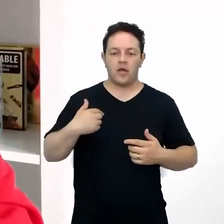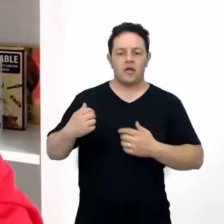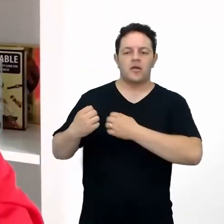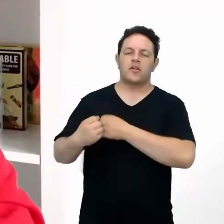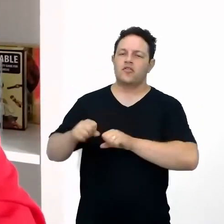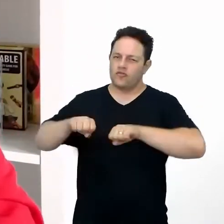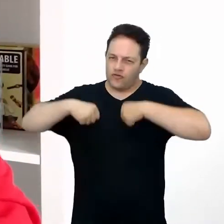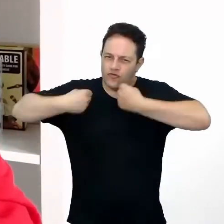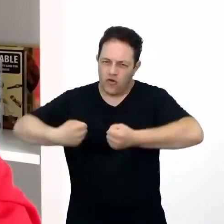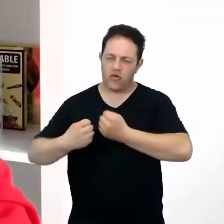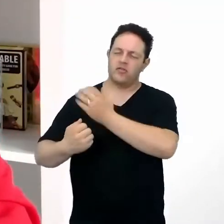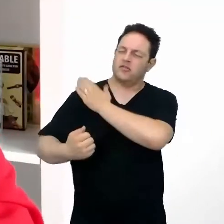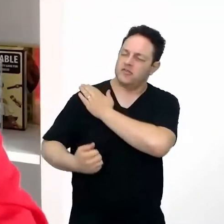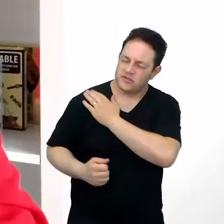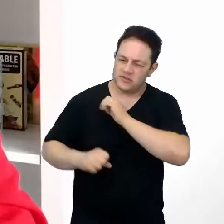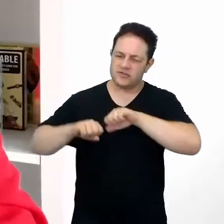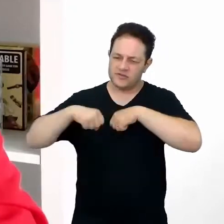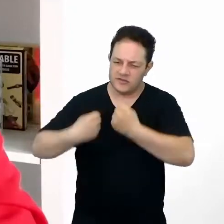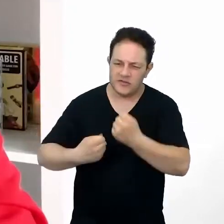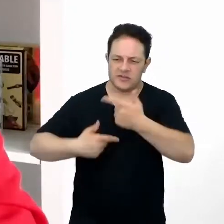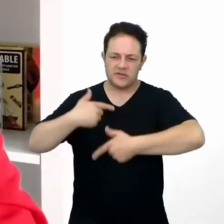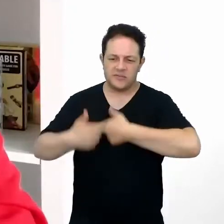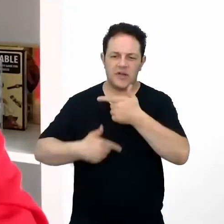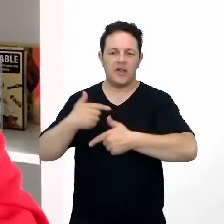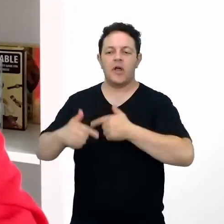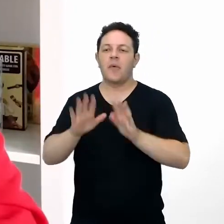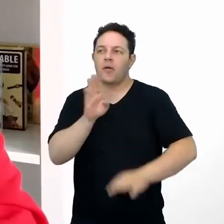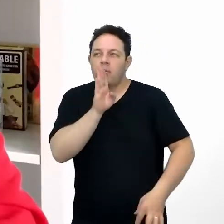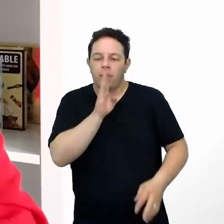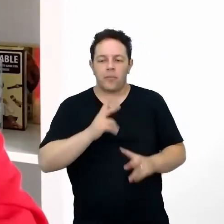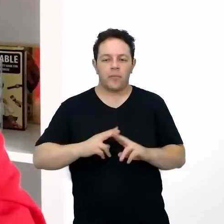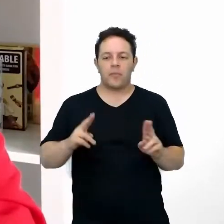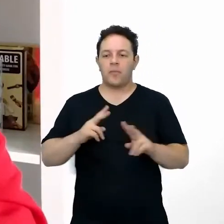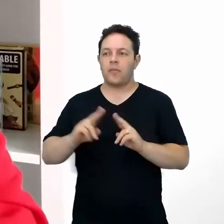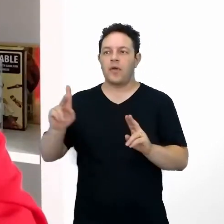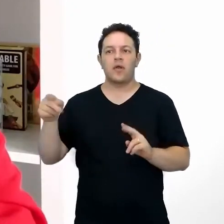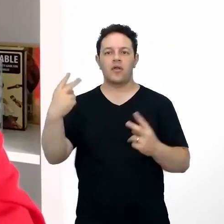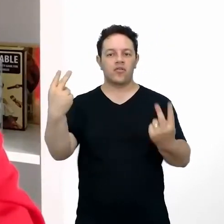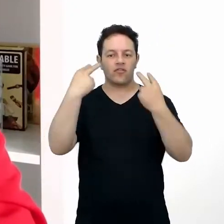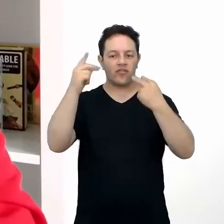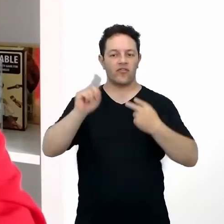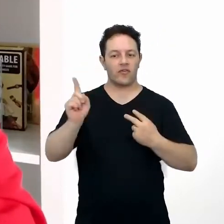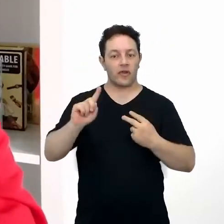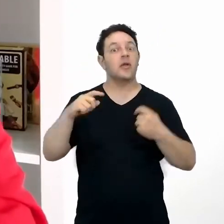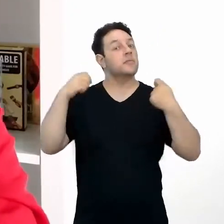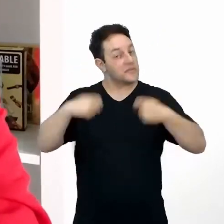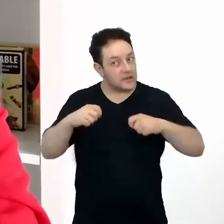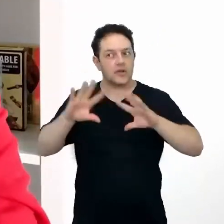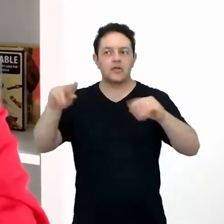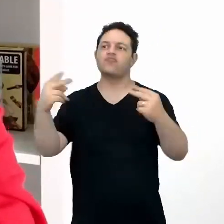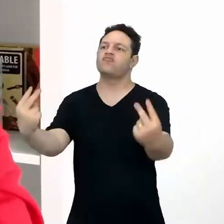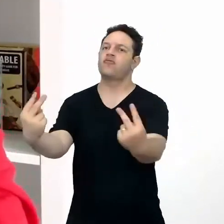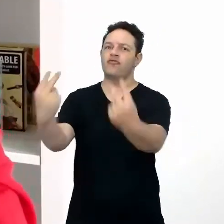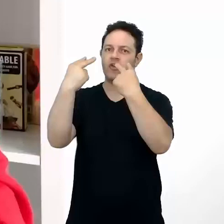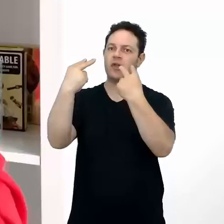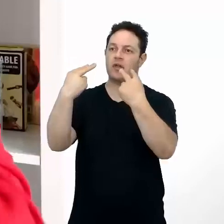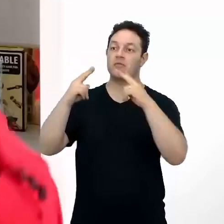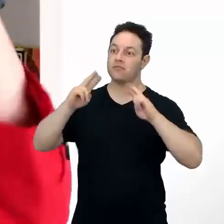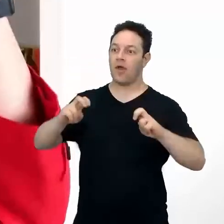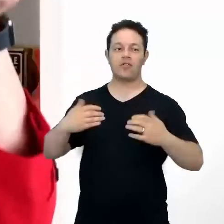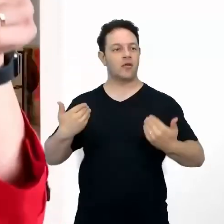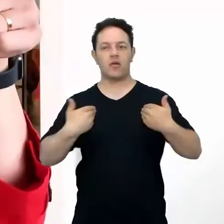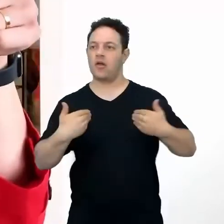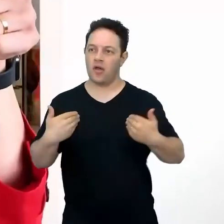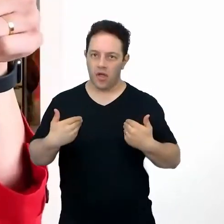faz tudo, faz muito, entrega muito, mas entrega muito em silêncio, ninguém sabe teu nome. Então você precisa prestar atenção. Quem não é visto não é